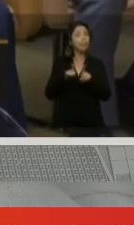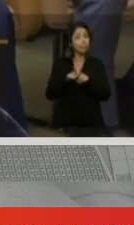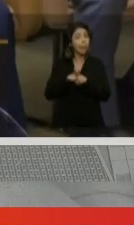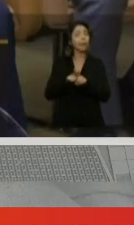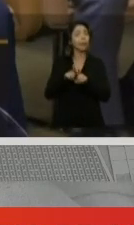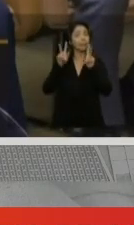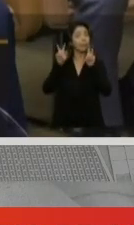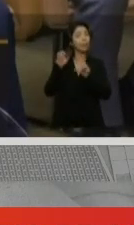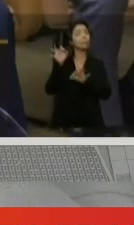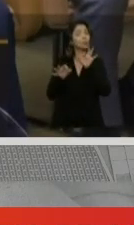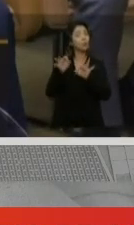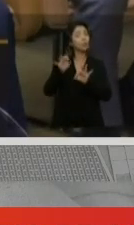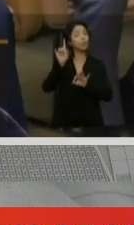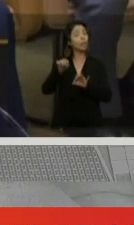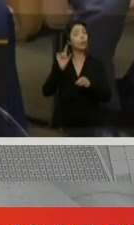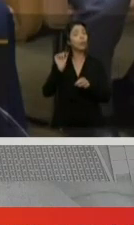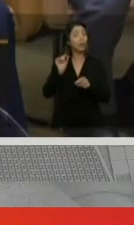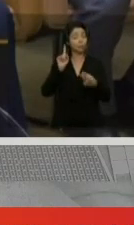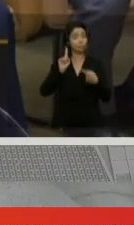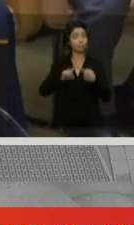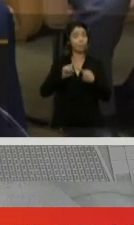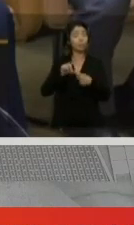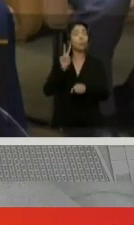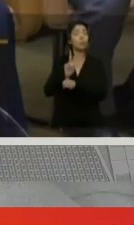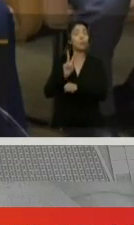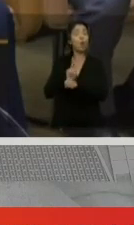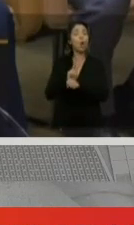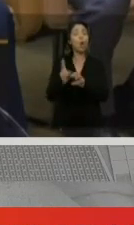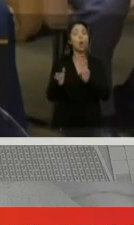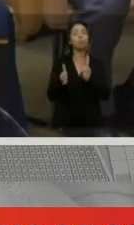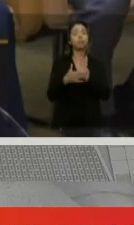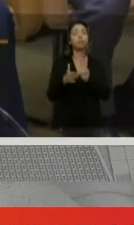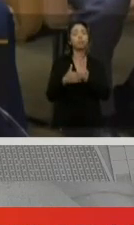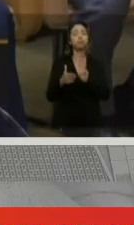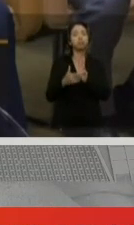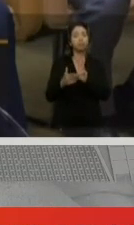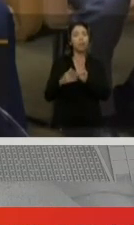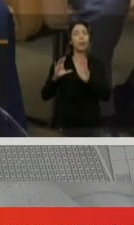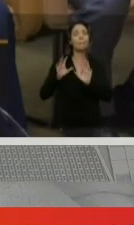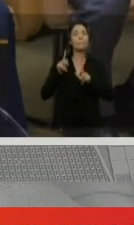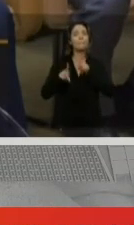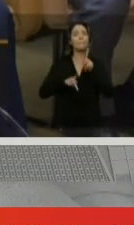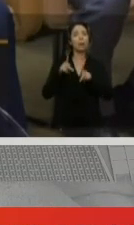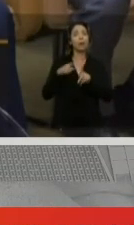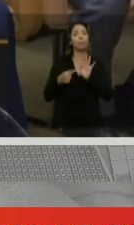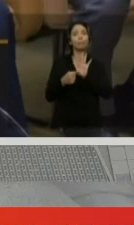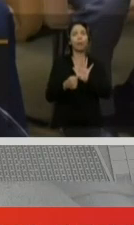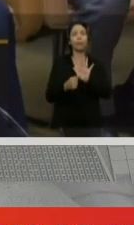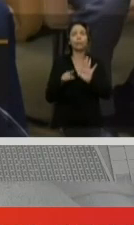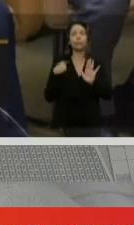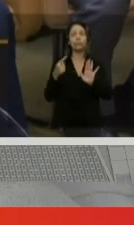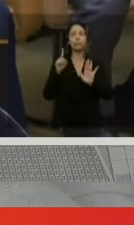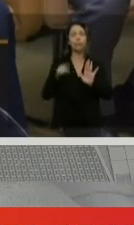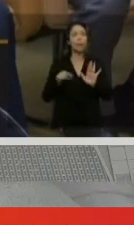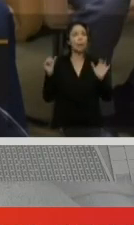de ministros do Supremo interferindo diretamente na campanha à presidência do Senado e alguns jornalistas